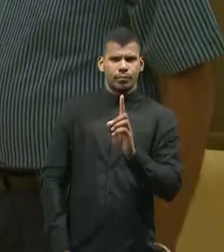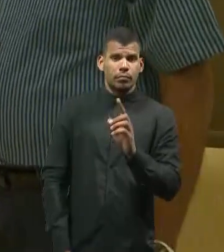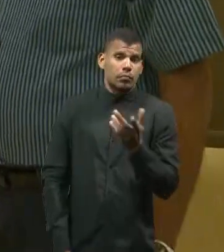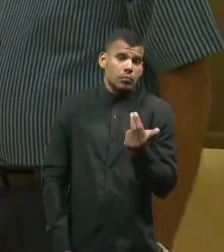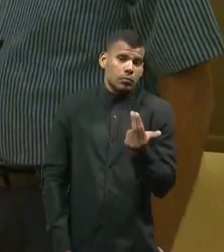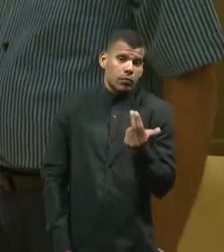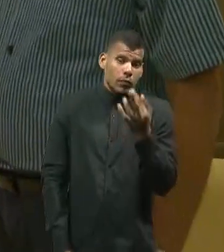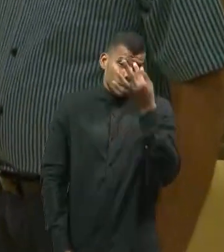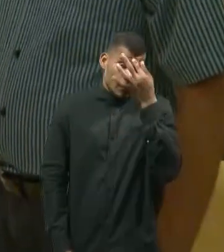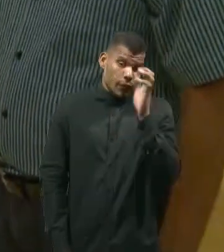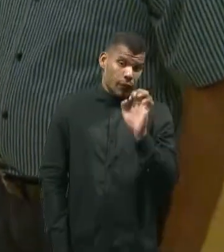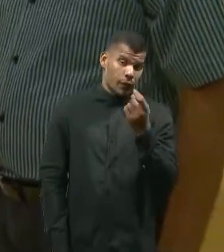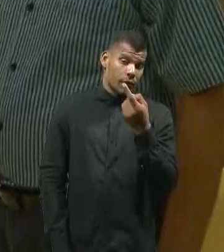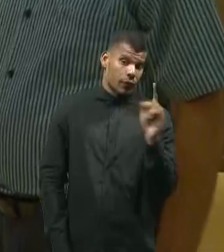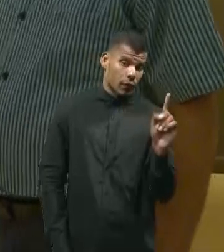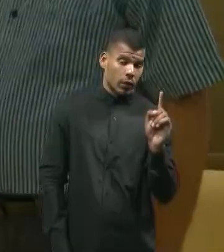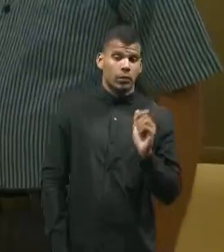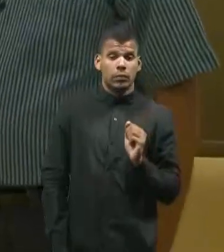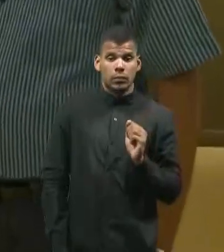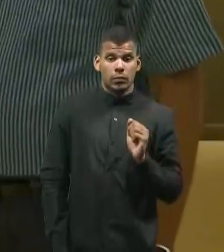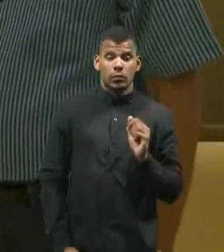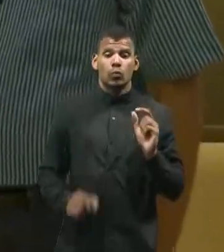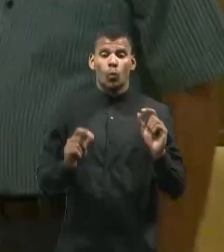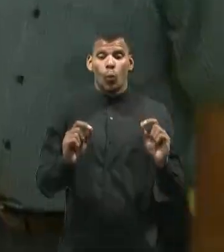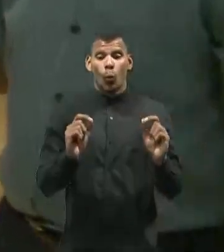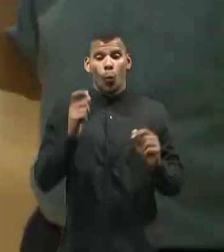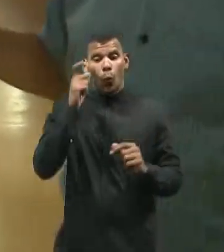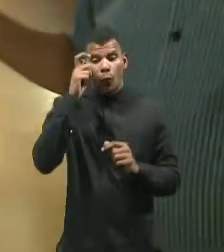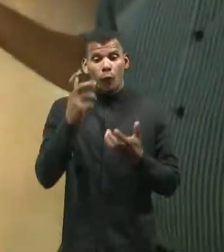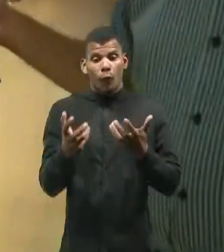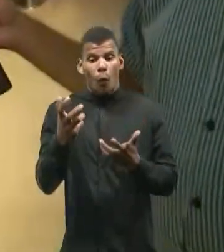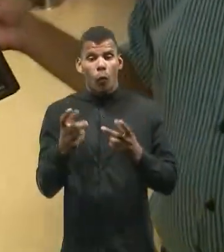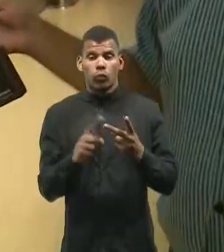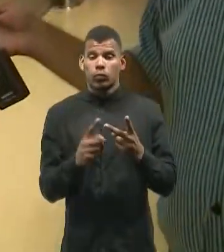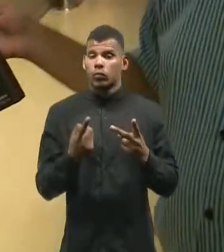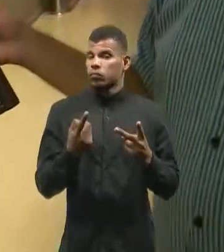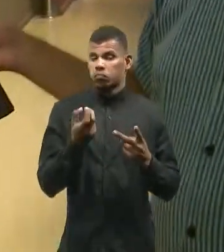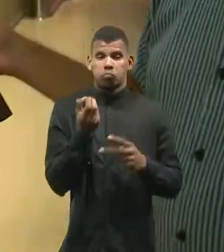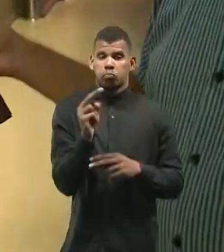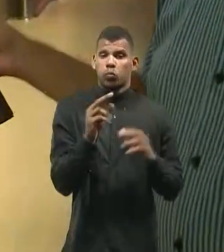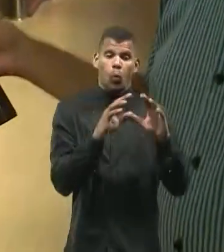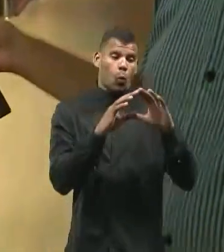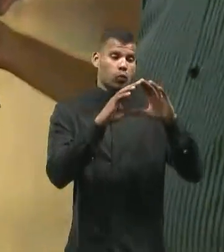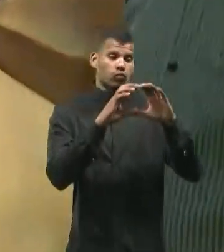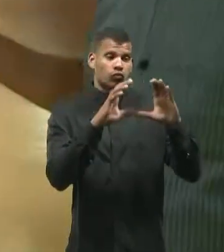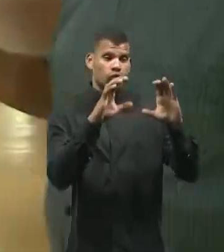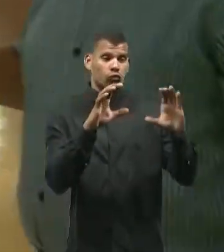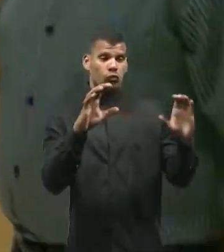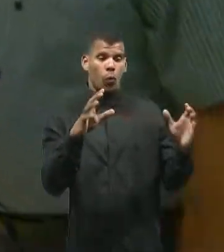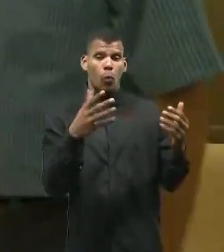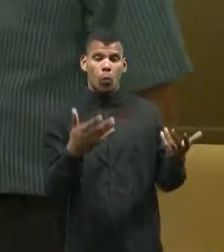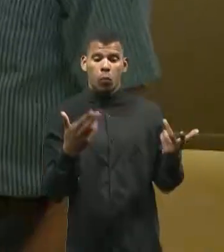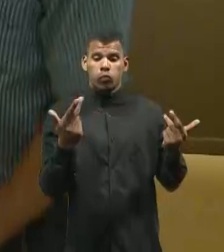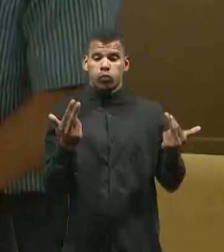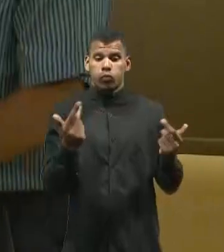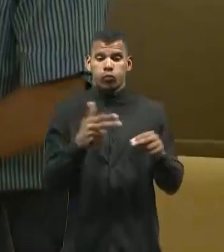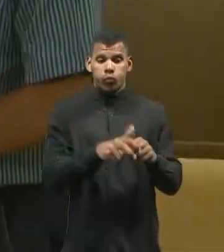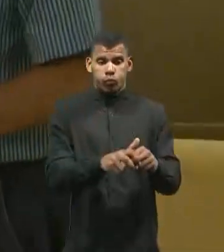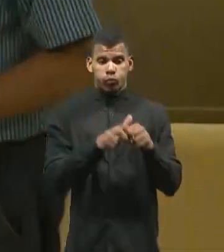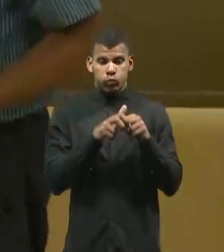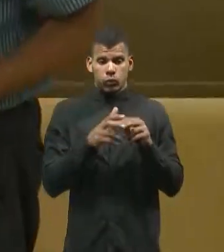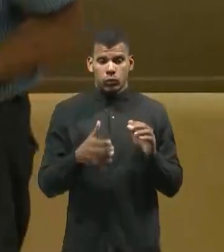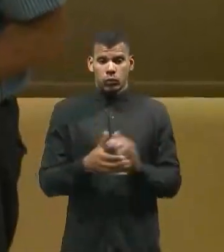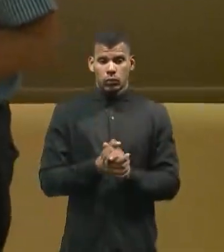que pode não ser, pode ser a glória, pode ser o inferno, pode ser o céu. Então é disso que se trata essa exposição. Então